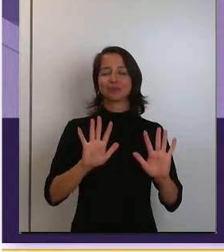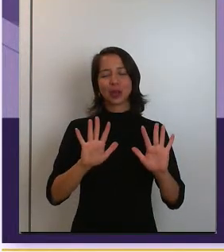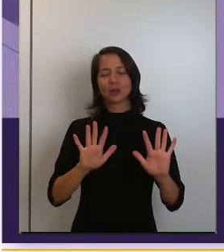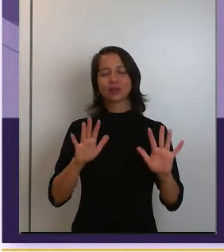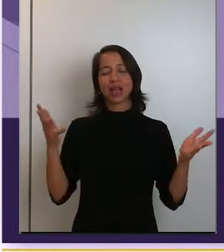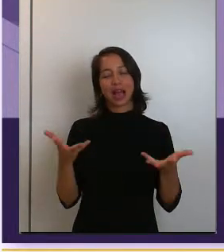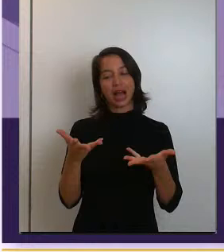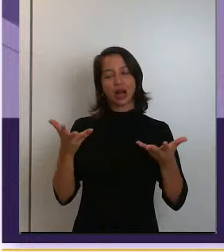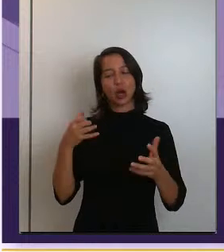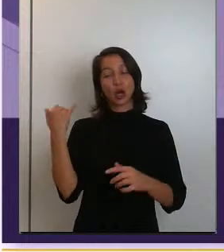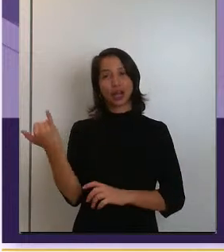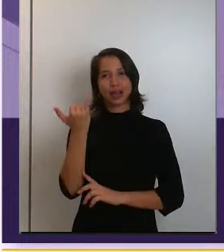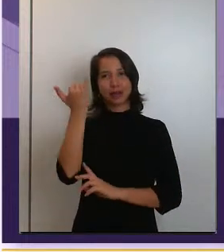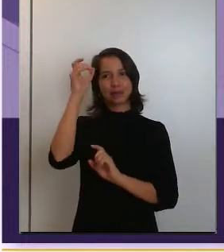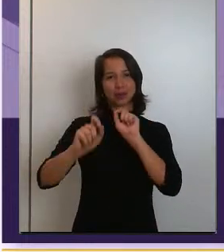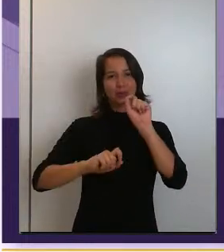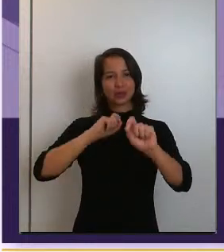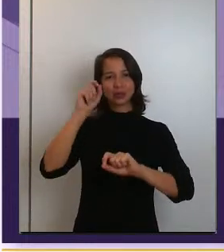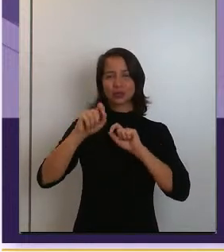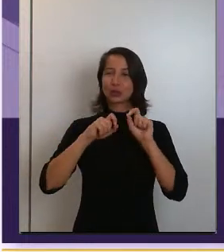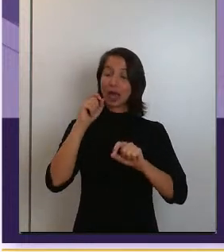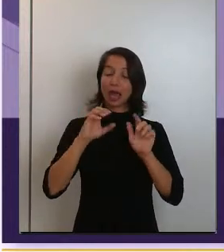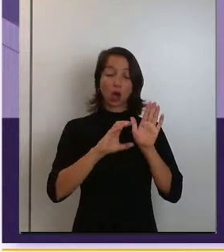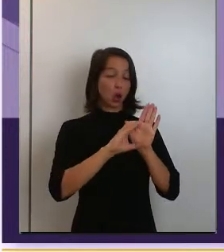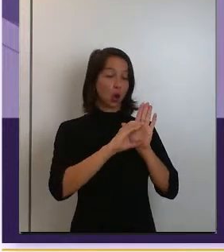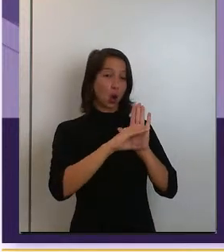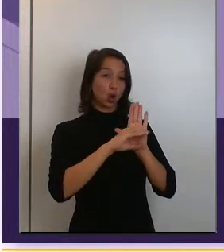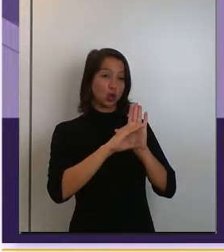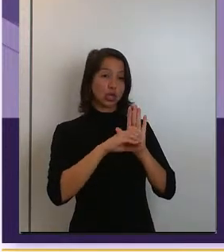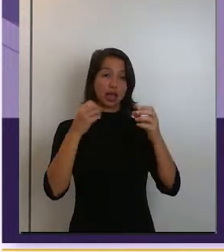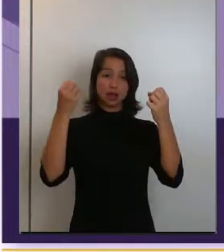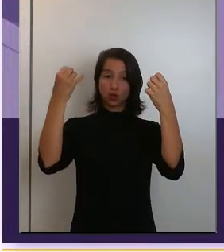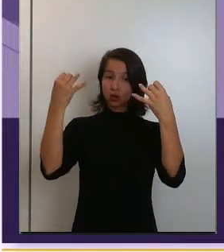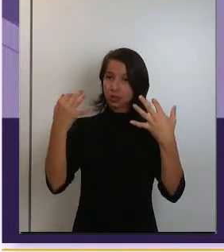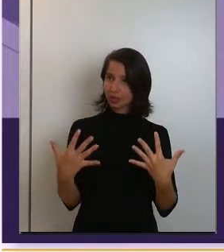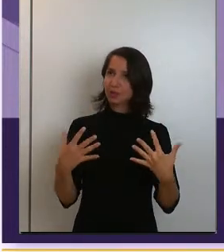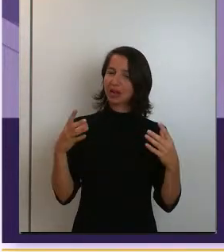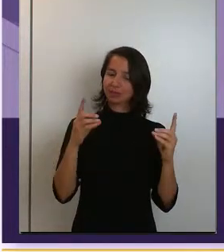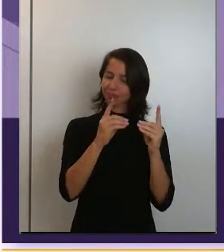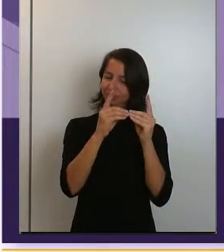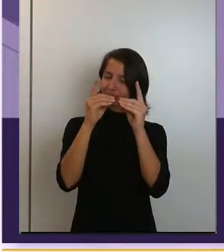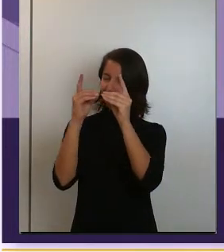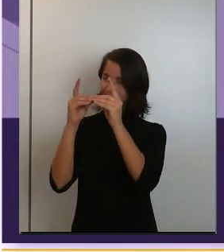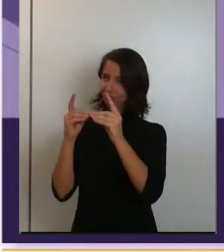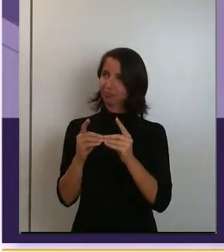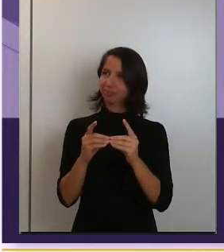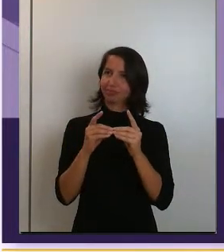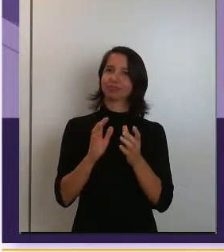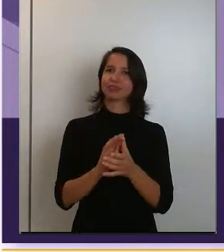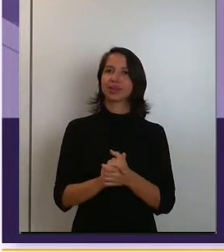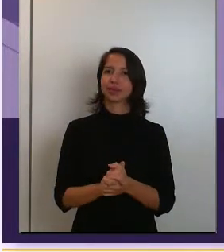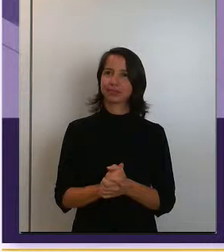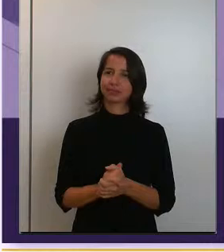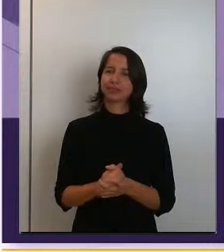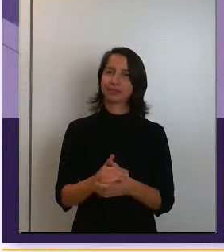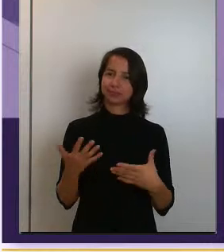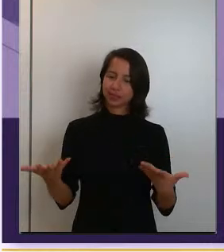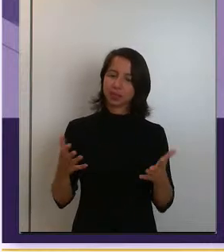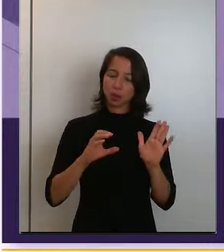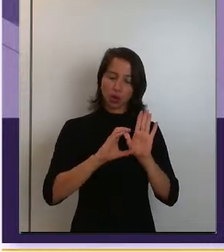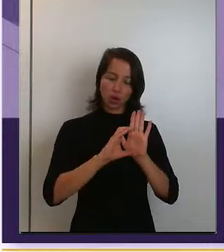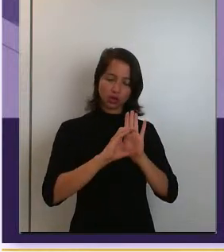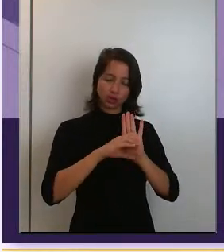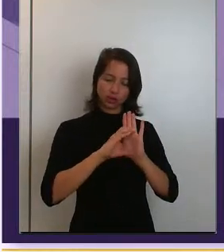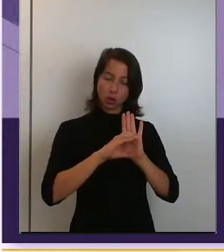com alguns conceitos só para fins didáticos, né? Já falei um pouco do trabalho reprodutivo, mas enfim, pode ser conceituado,